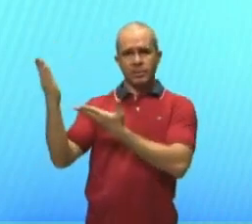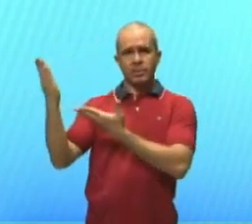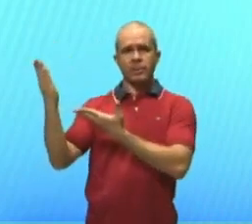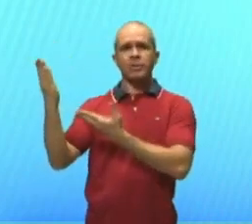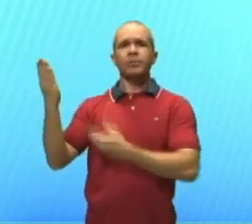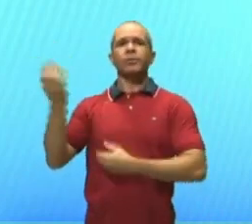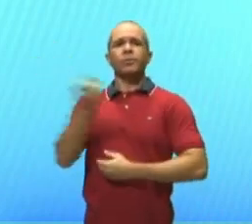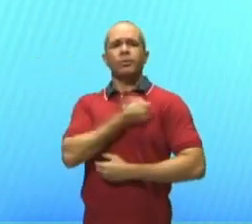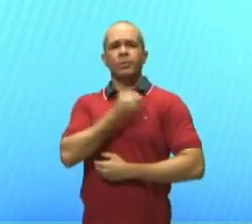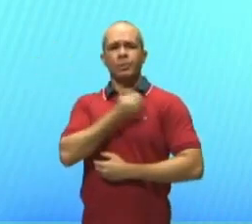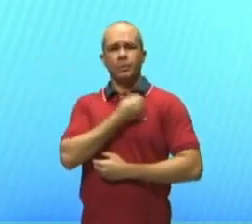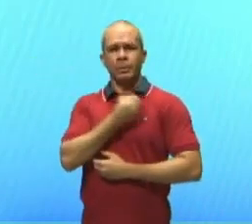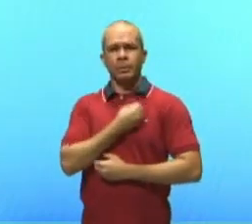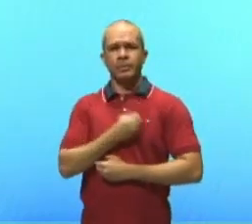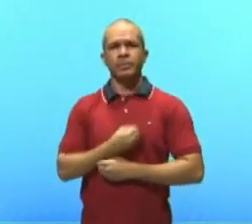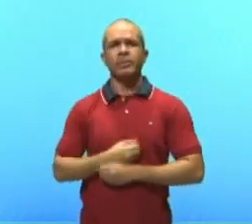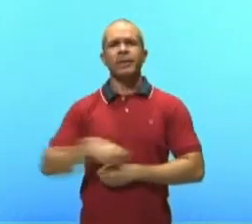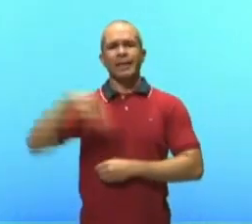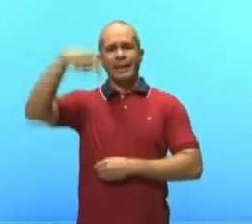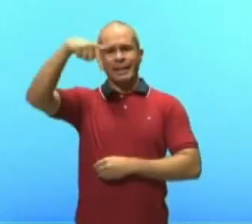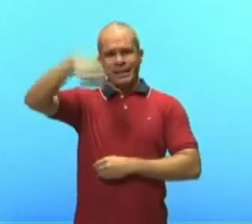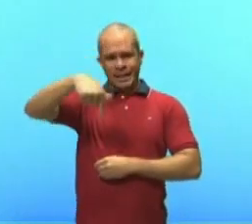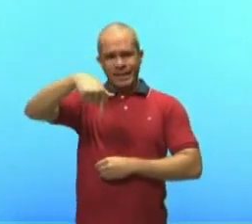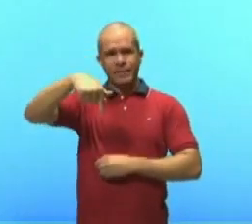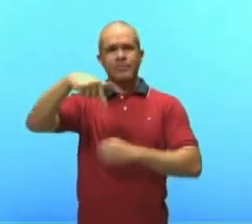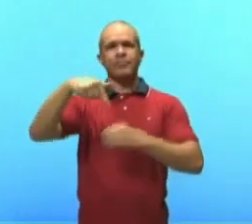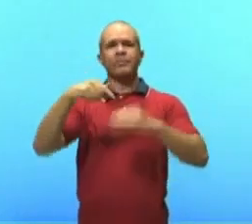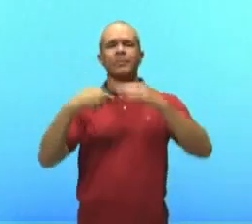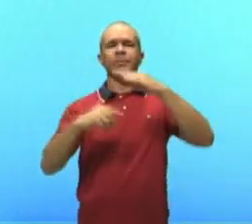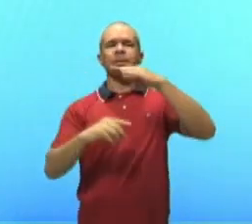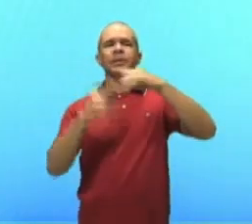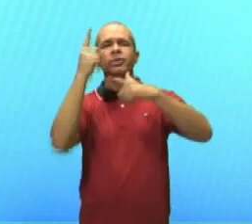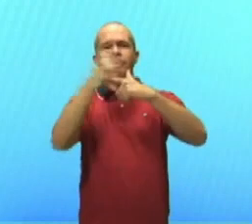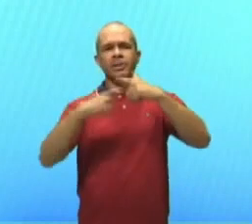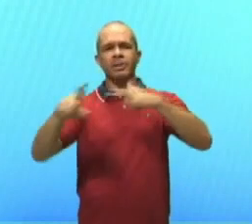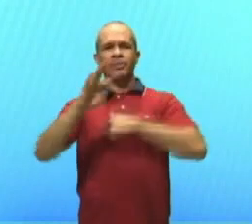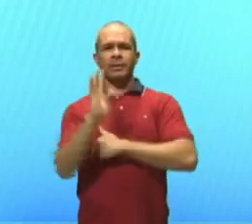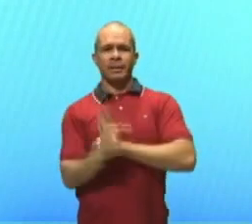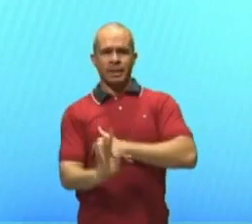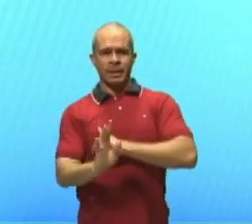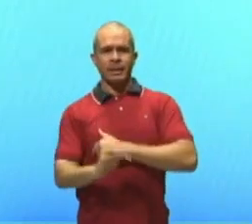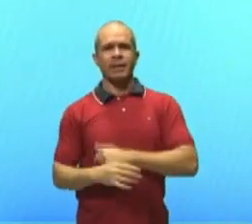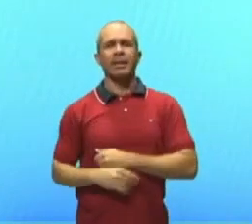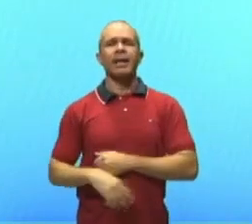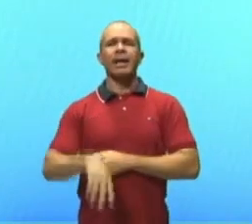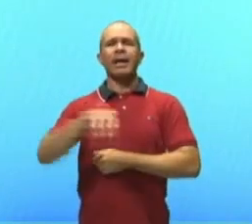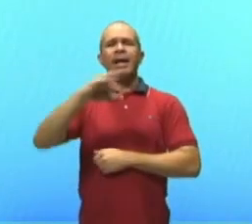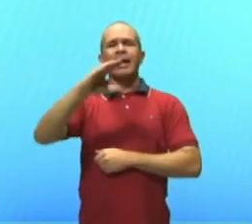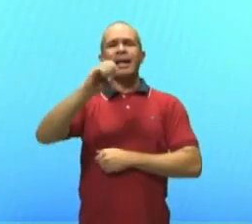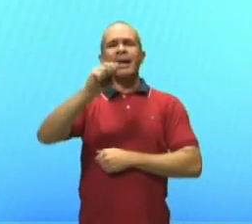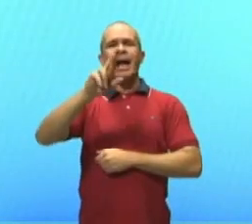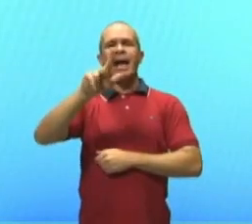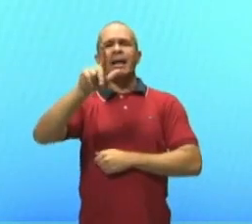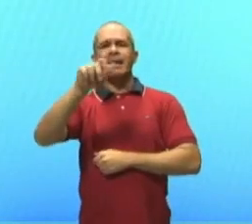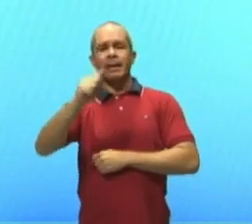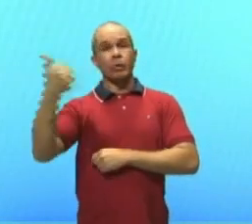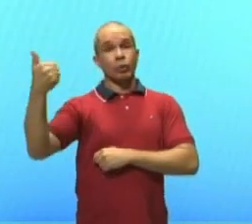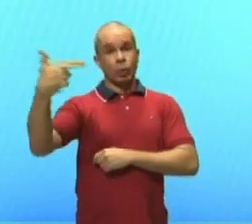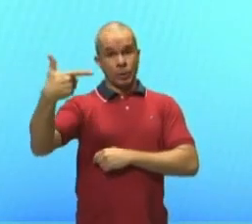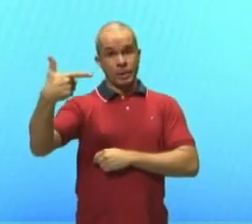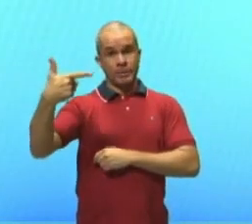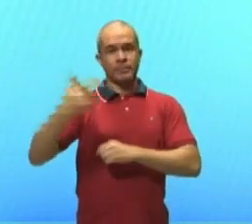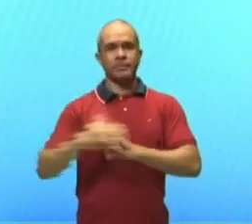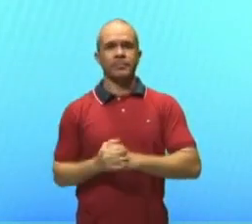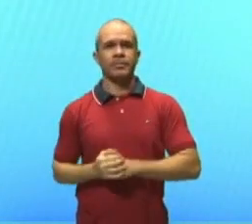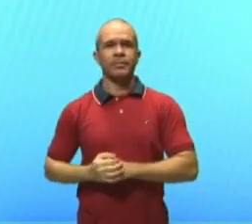que nós vimos lá atrás? A variação da carga sobre a variação do meu tempo. Quanto é a minha carga? 12 coulombs. Lembra que a unidade